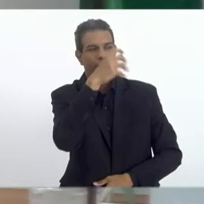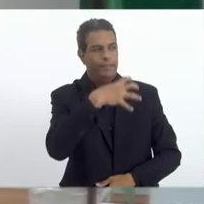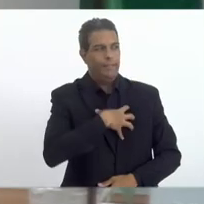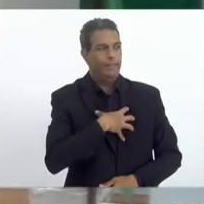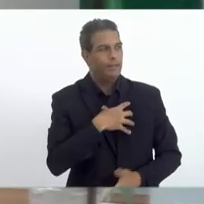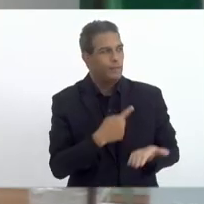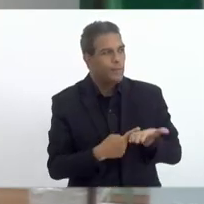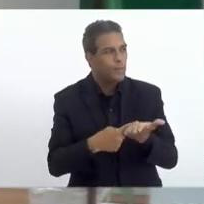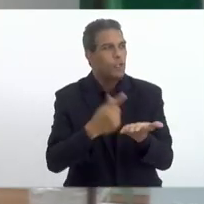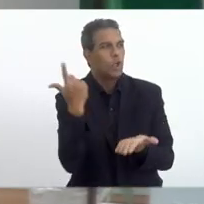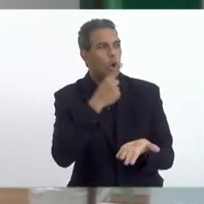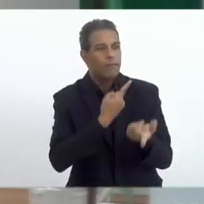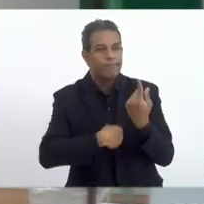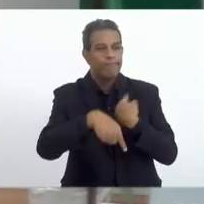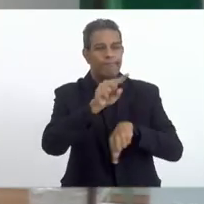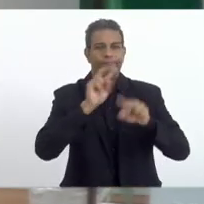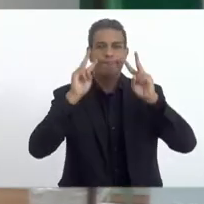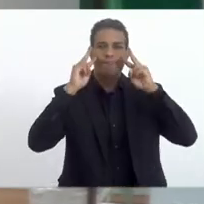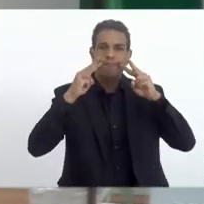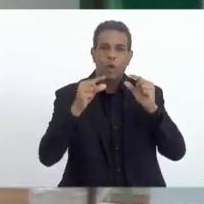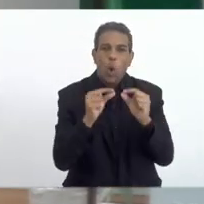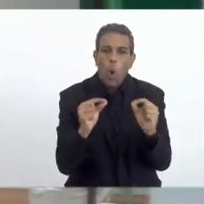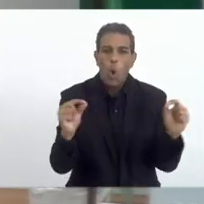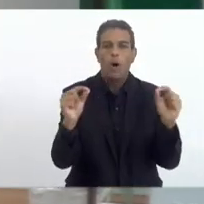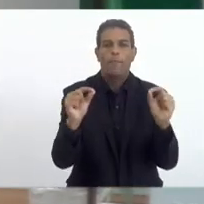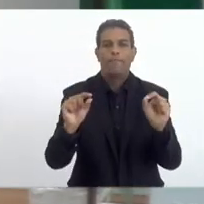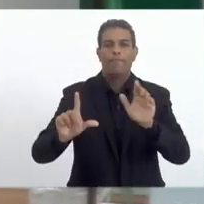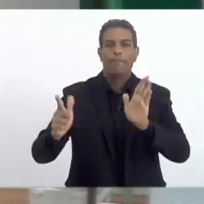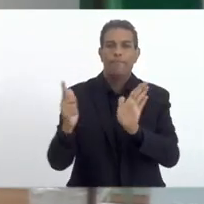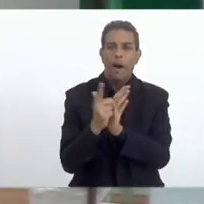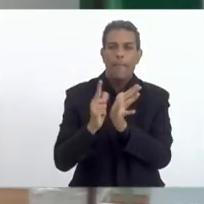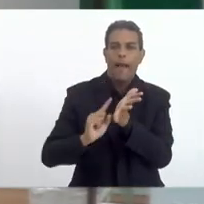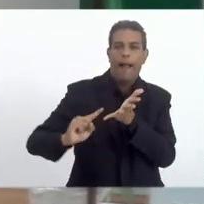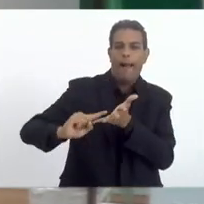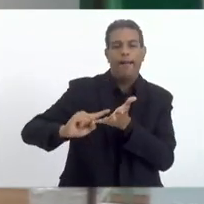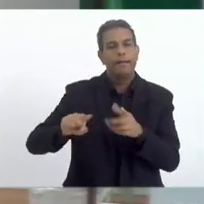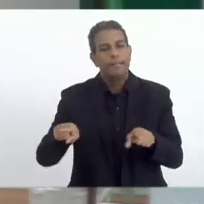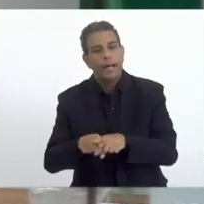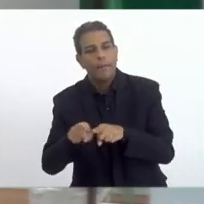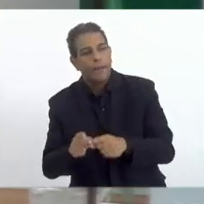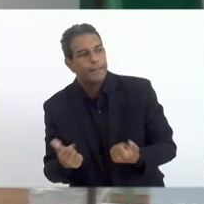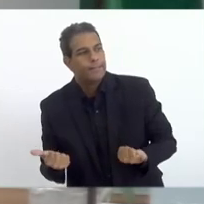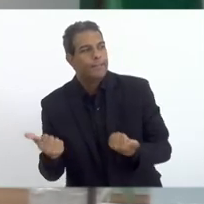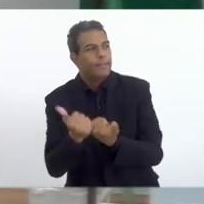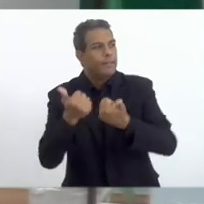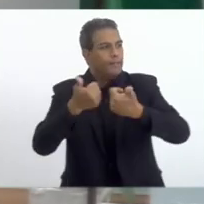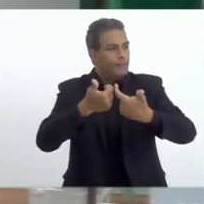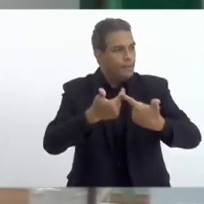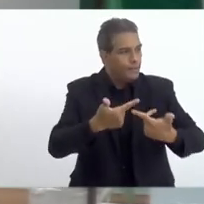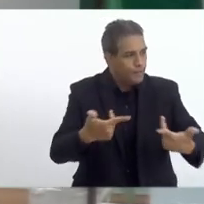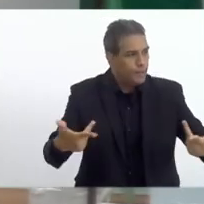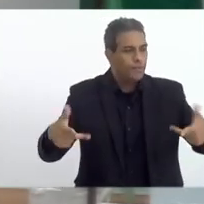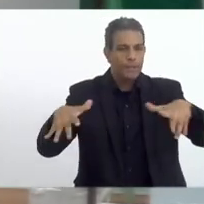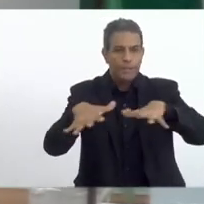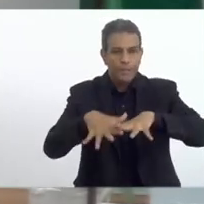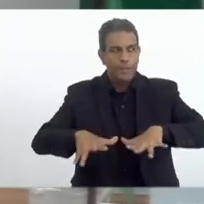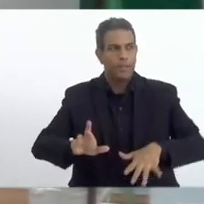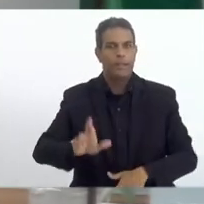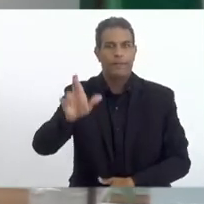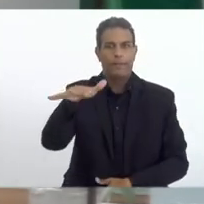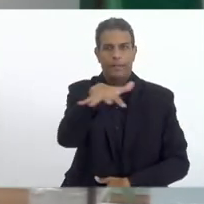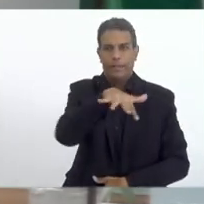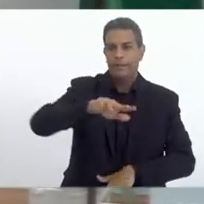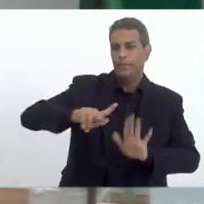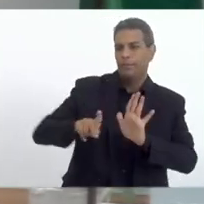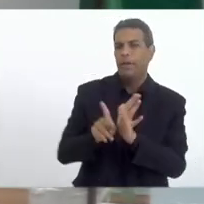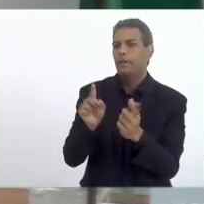de colocar, mensurar em papel, mas são absolutamente relevantes. E